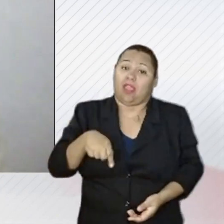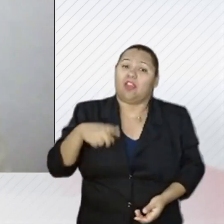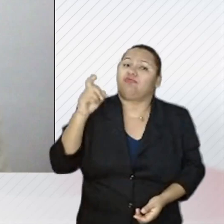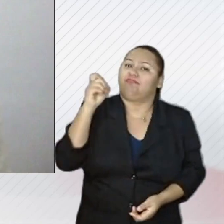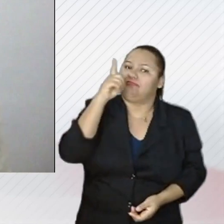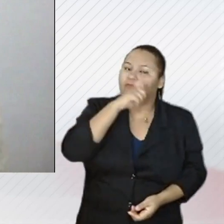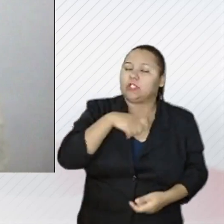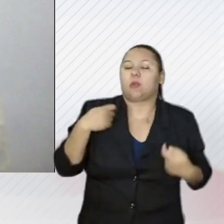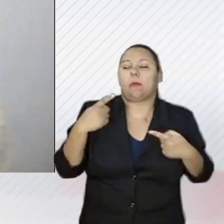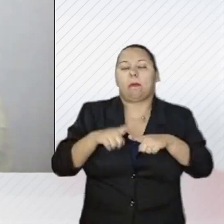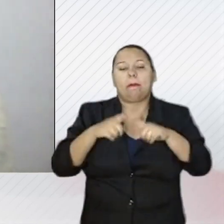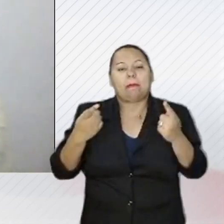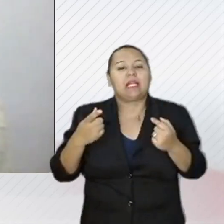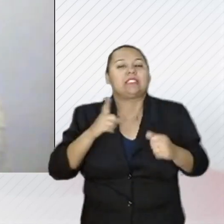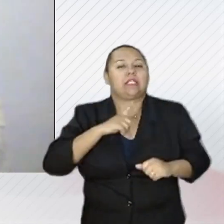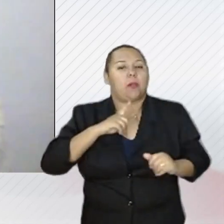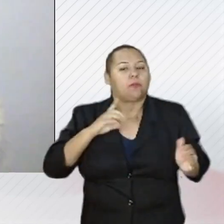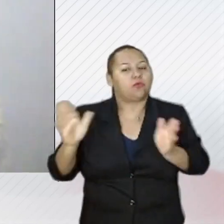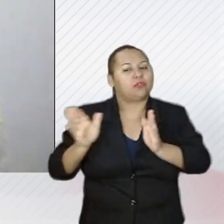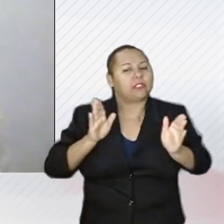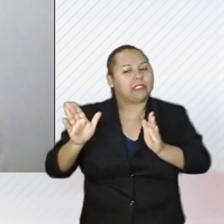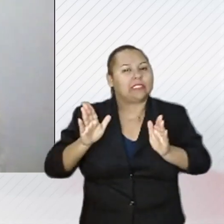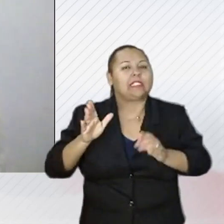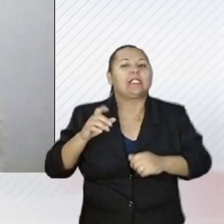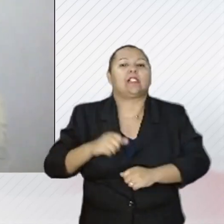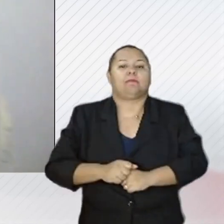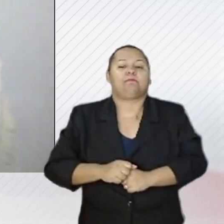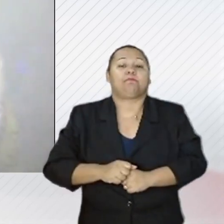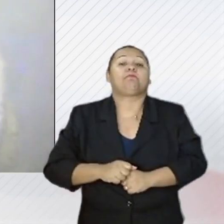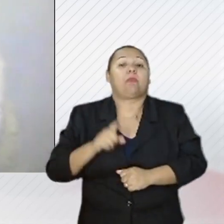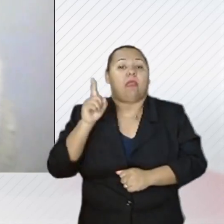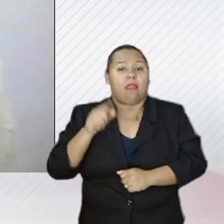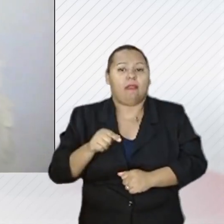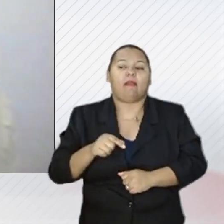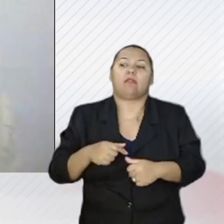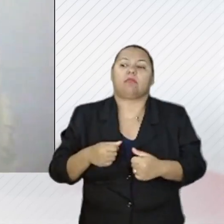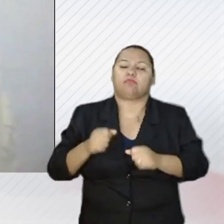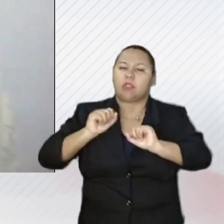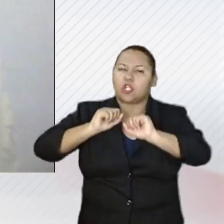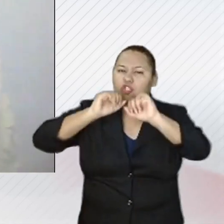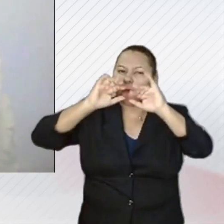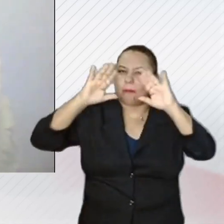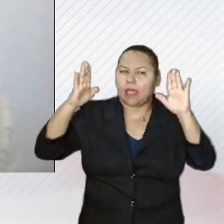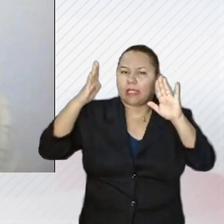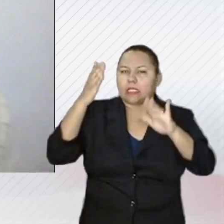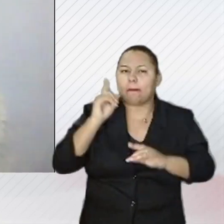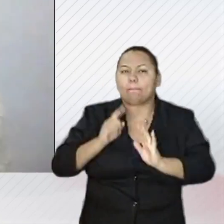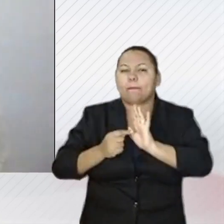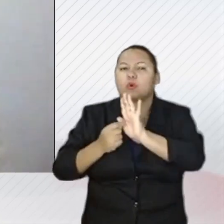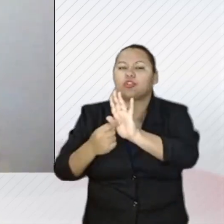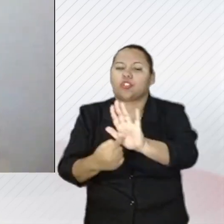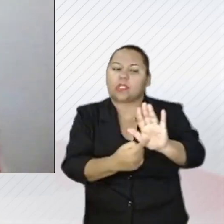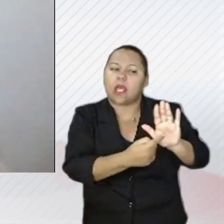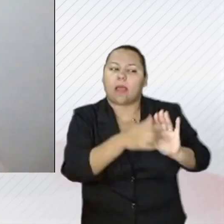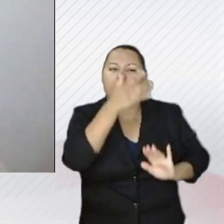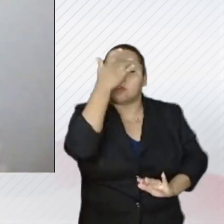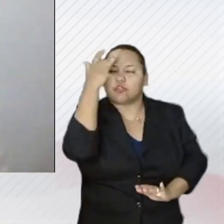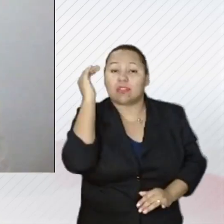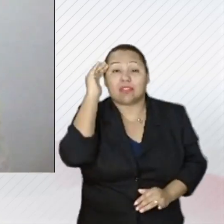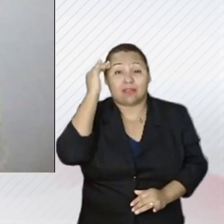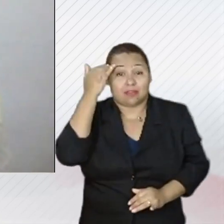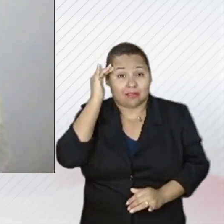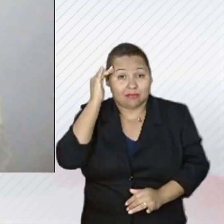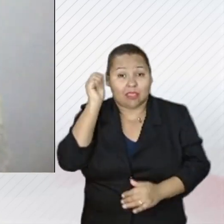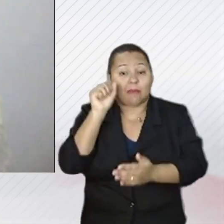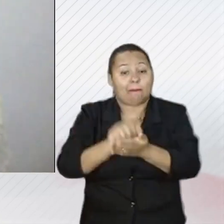etapa aí, que é uma etapa que eu diria pedagógica, inclusive, vai ter mais transparência, as pessoas vão saber o que estão pagando, e a gente vai